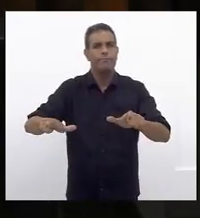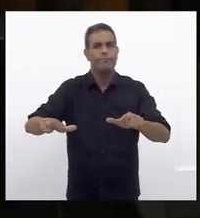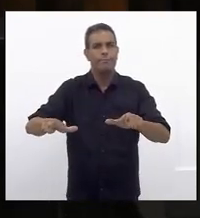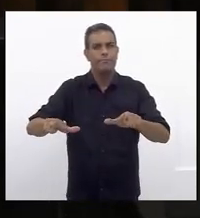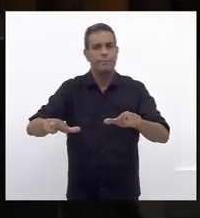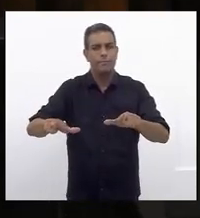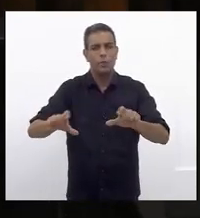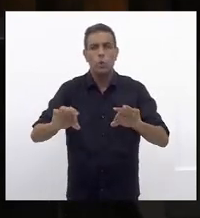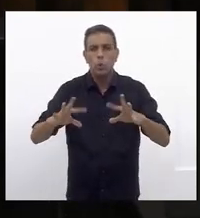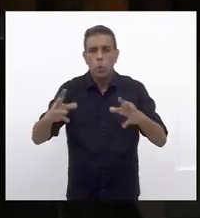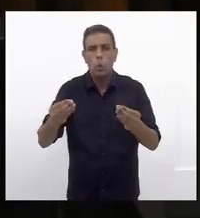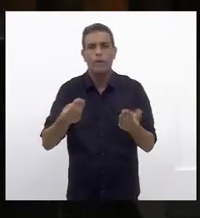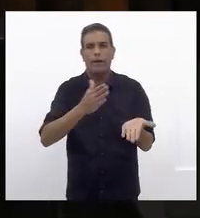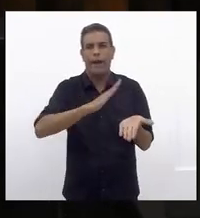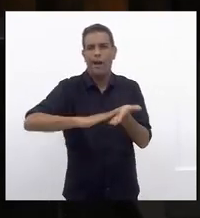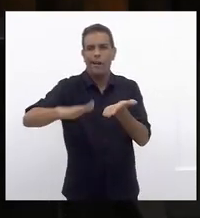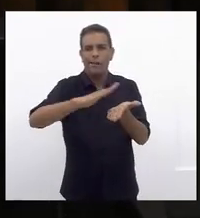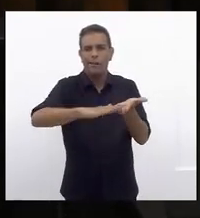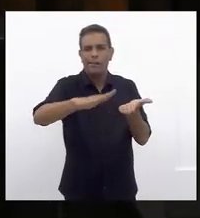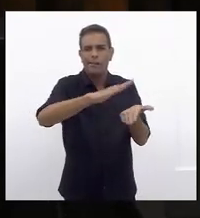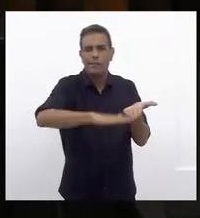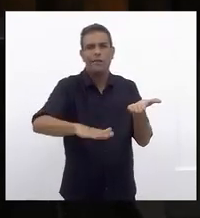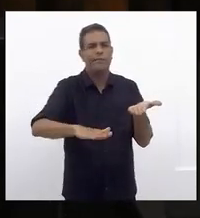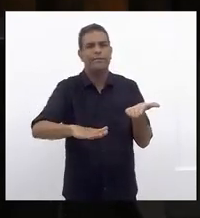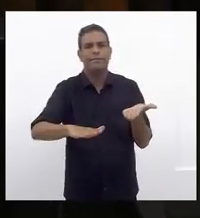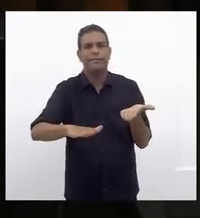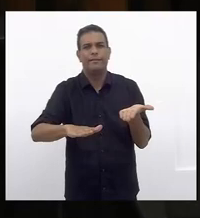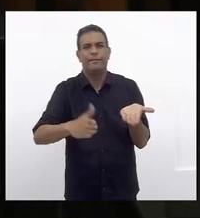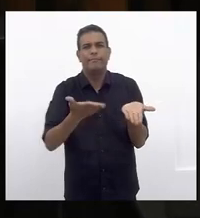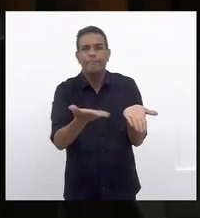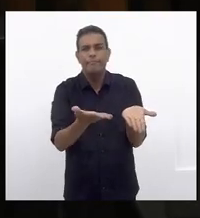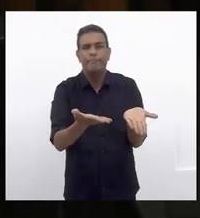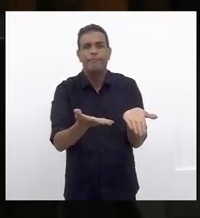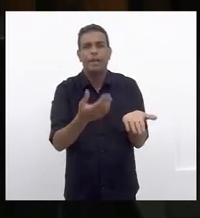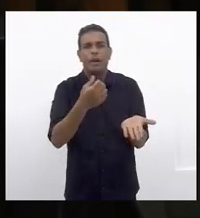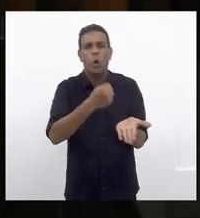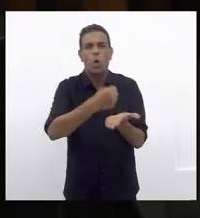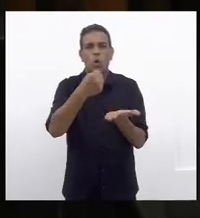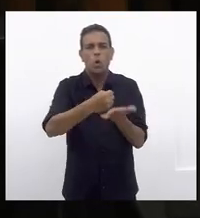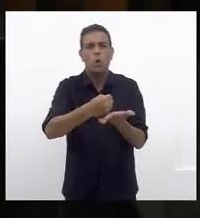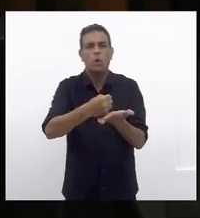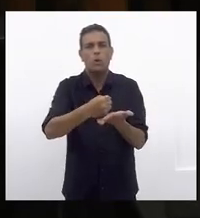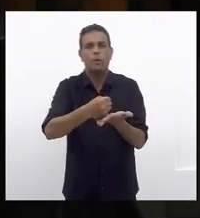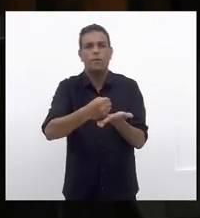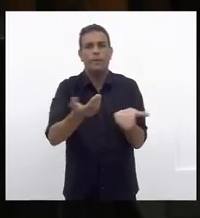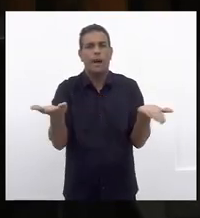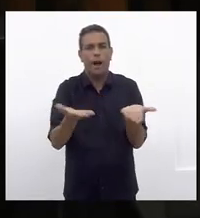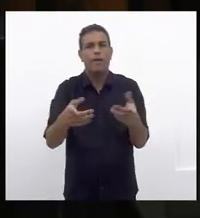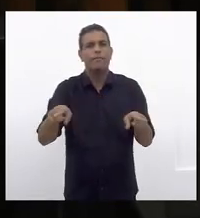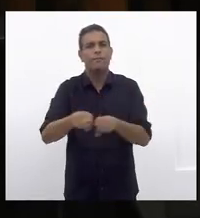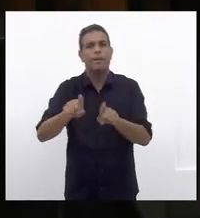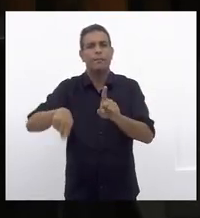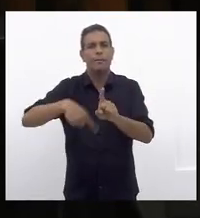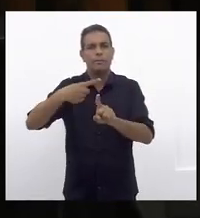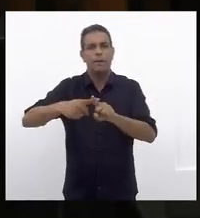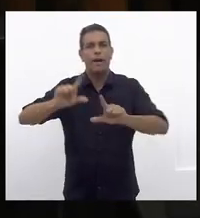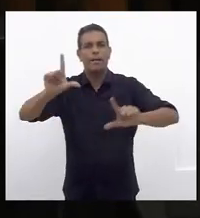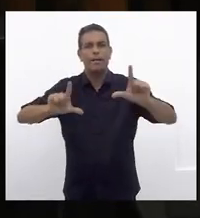trabalho, gastar rios de dinheiro em propaganda